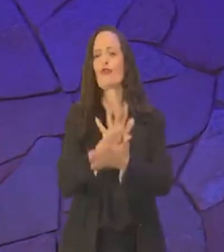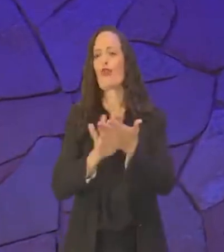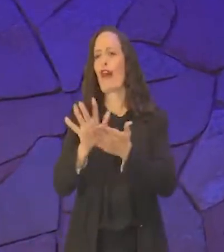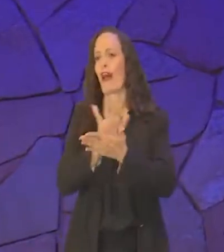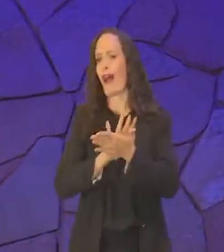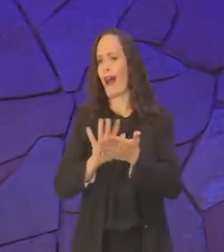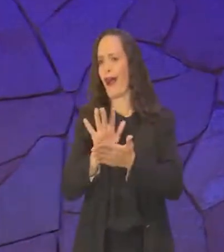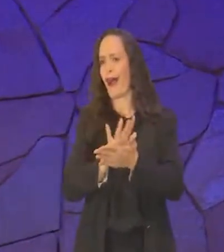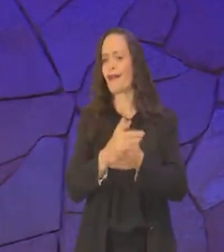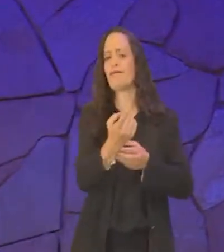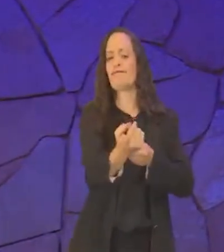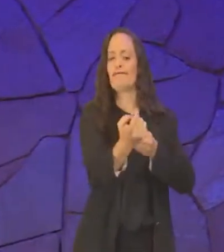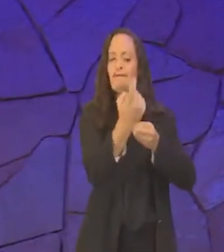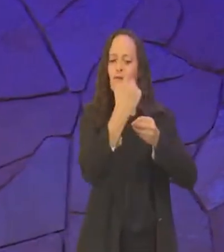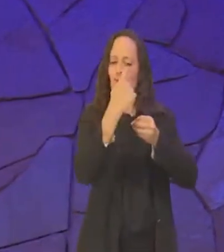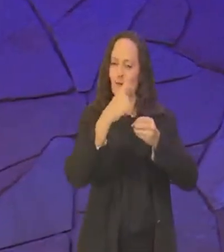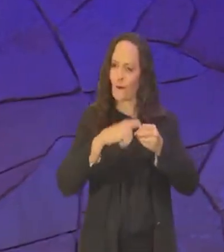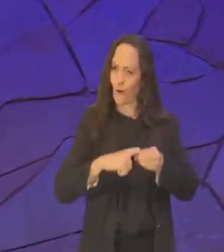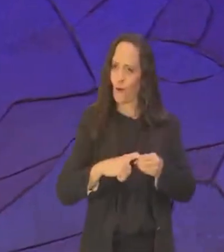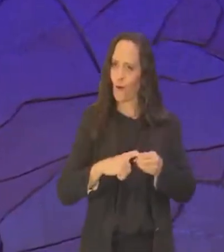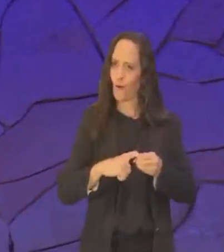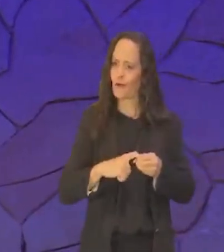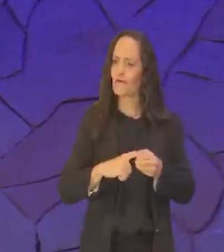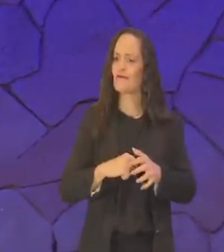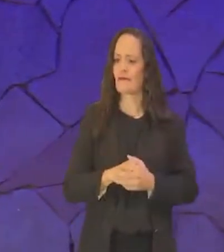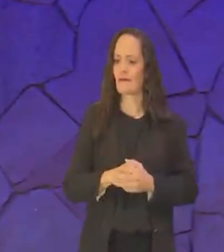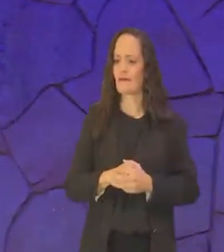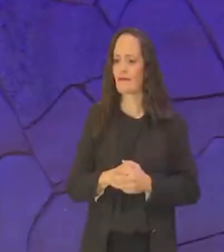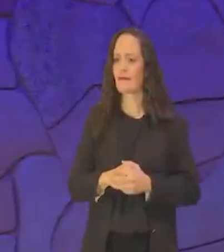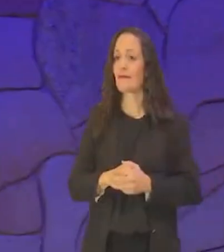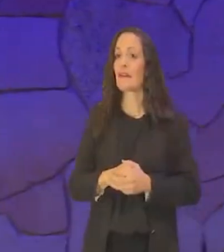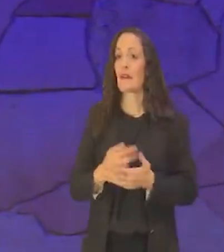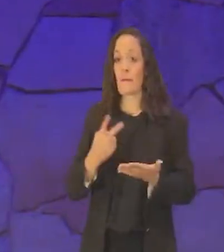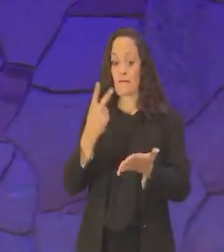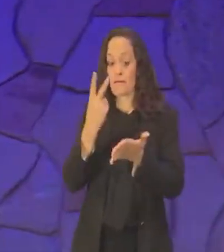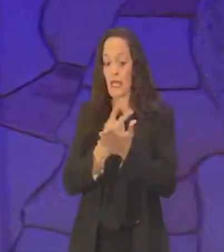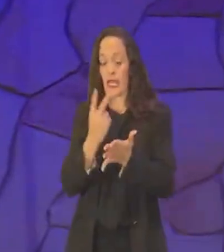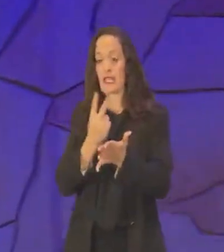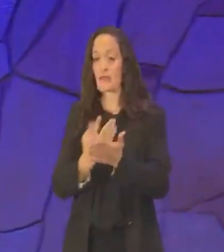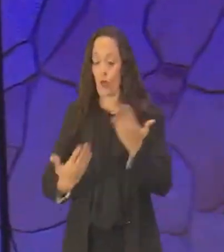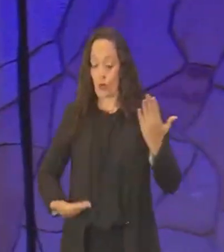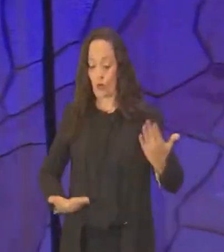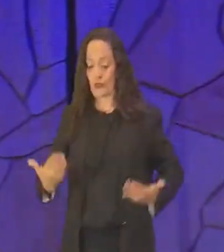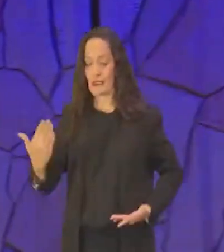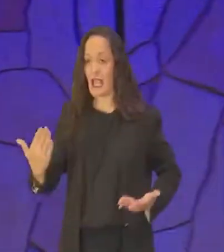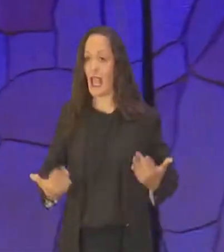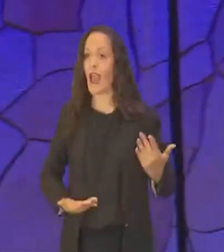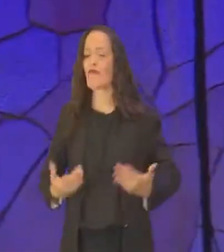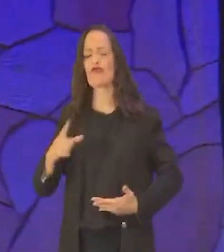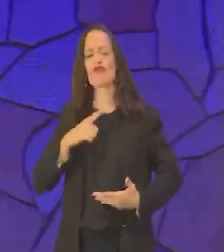ilusórios, passageiros, que até o servo na casa de seu pai